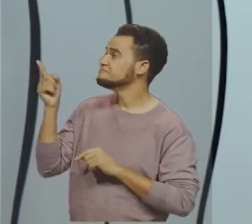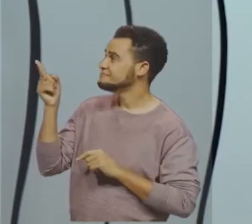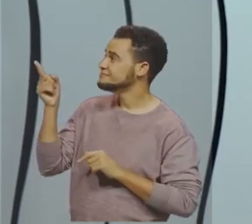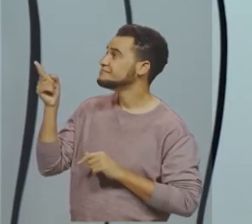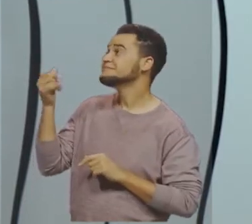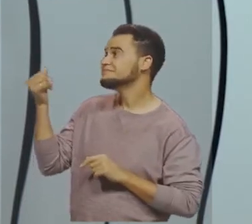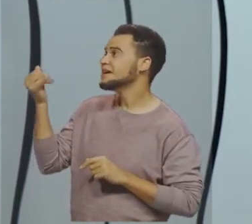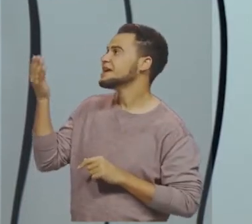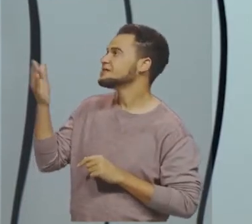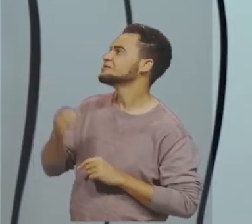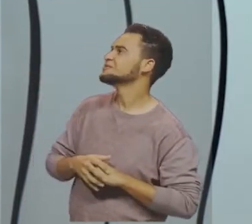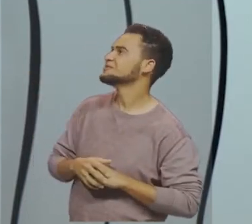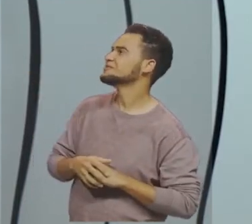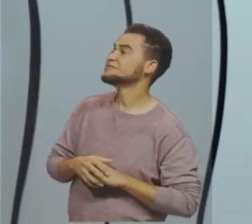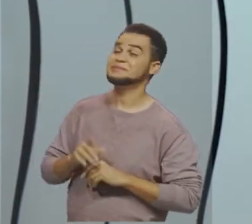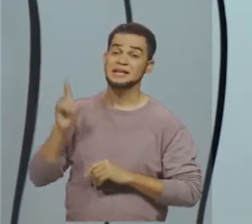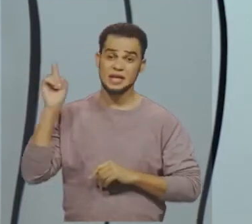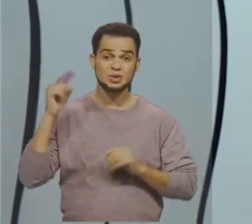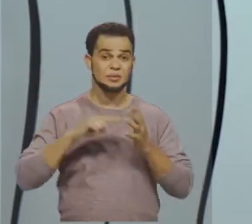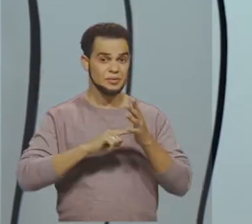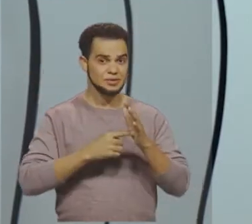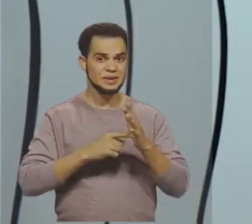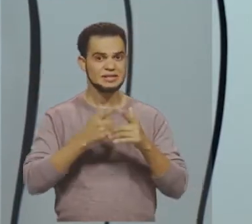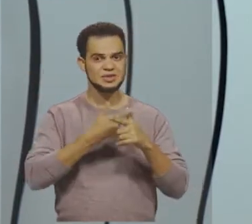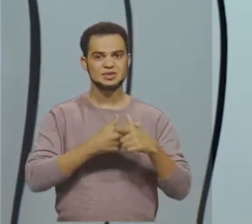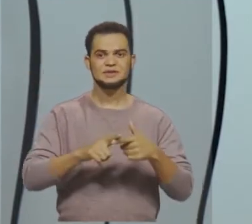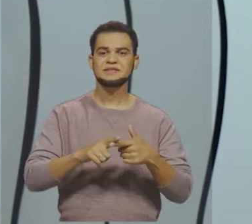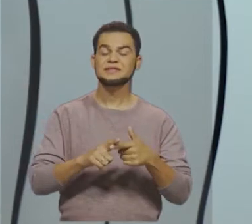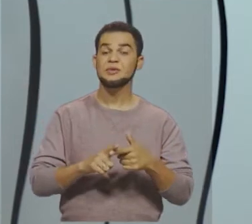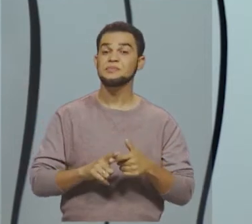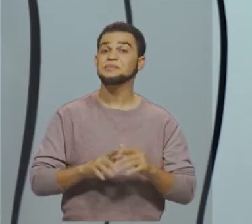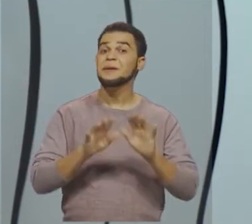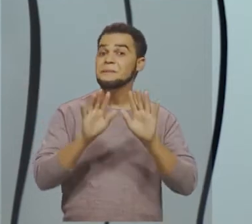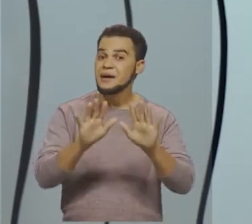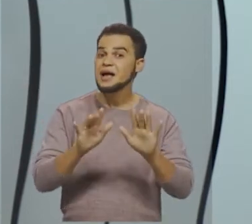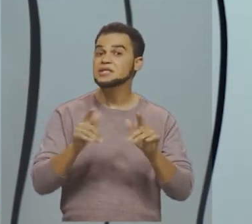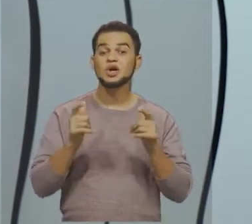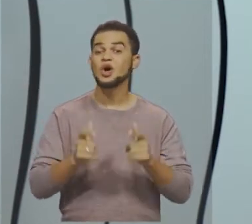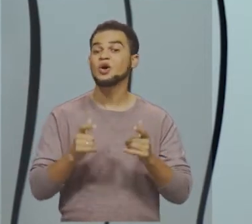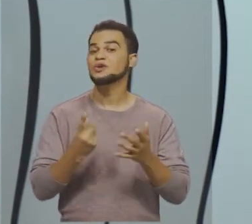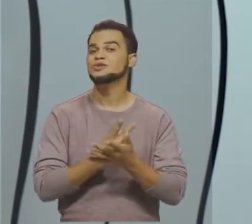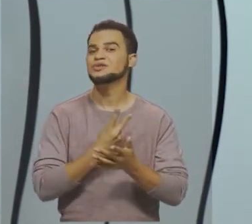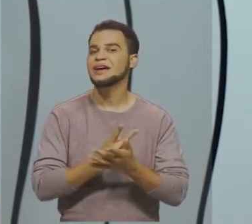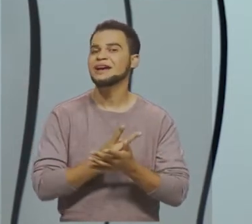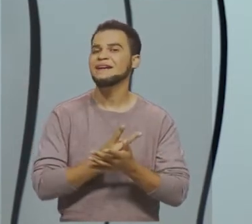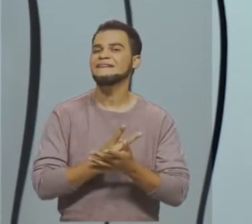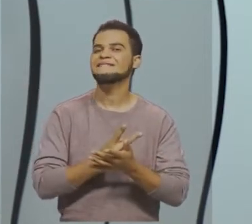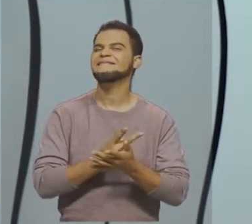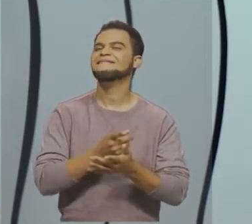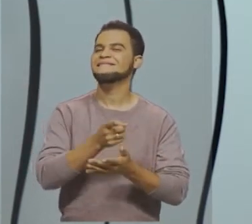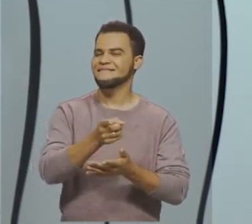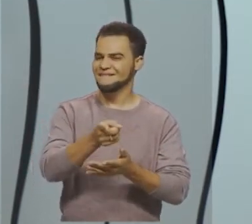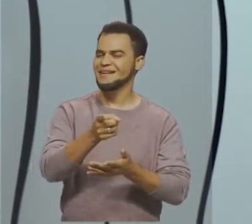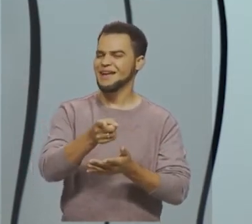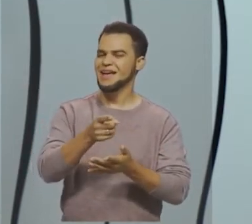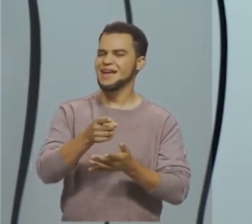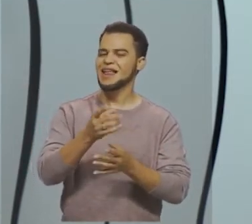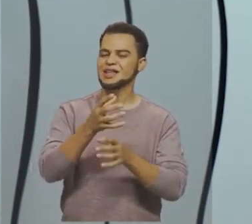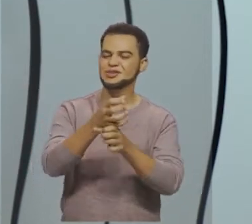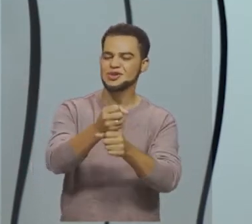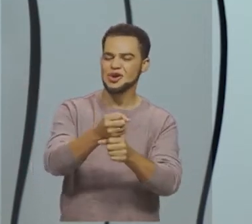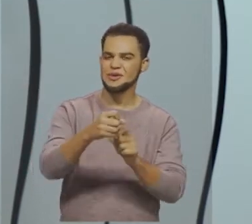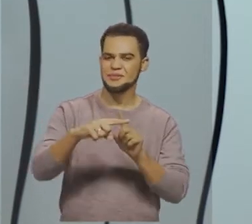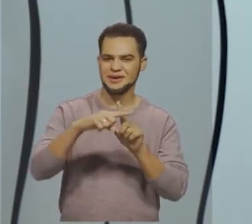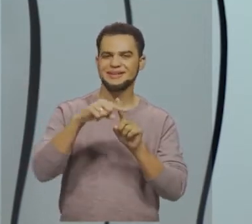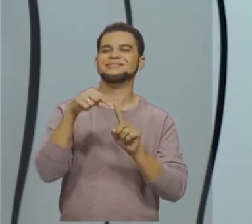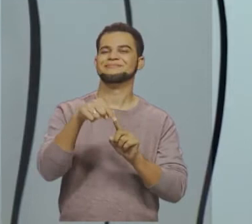Menos também. Isso aqui é multiplicação e divisão. Onde que o pessoal gosta de errar muito? É na soma. Vou colocar aqui soma. Olha